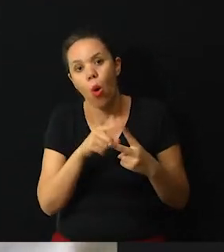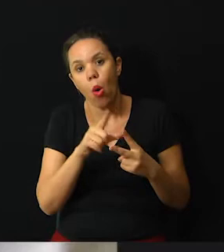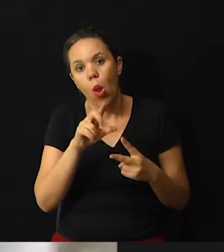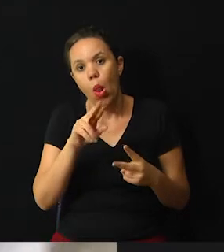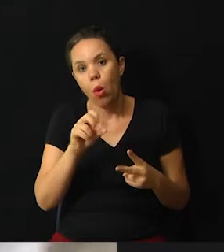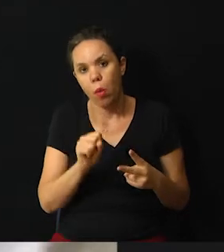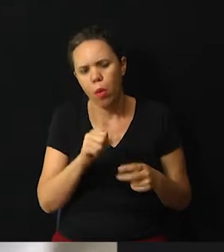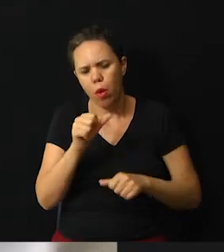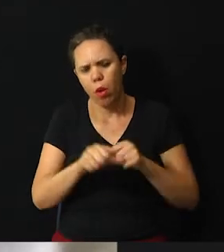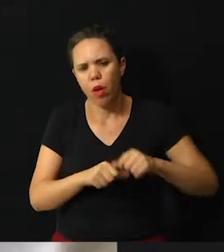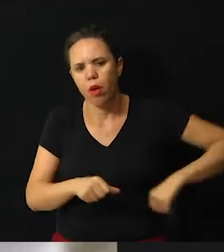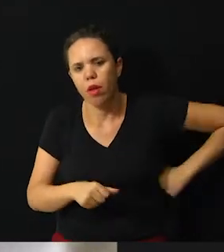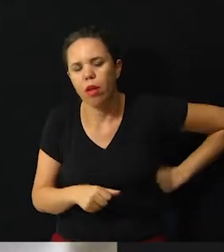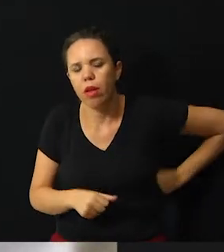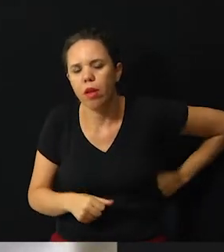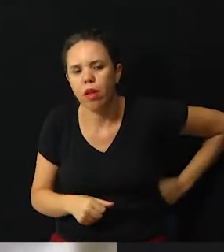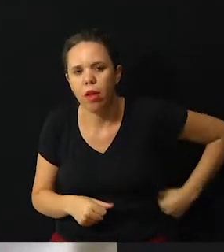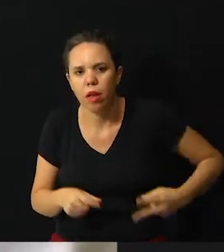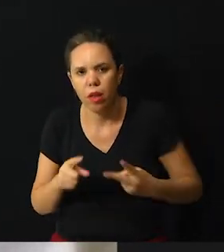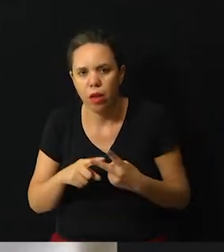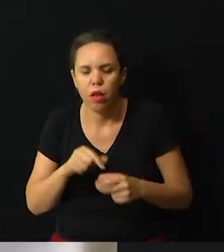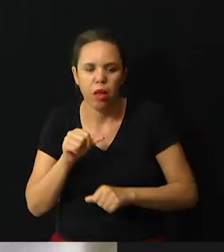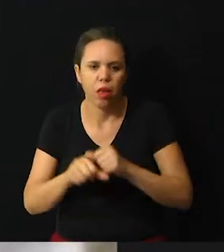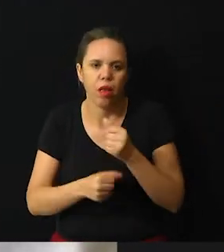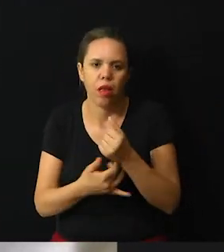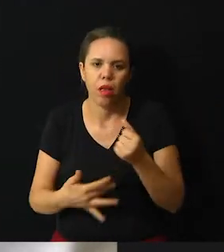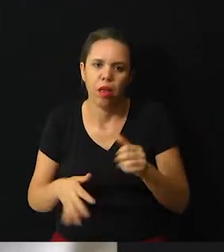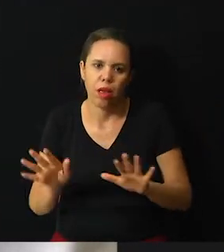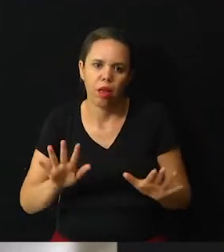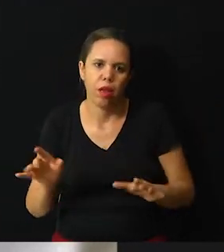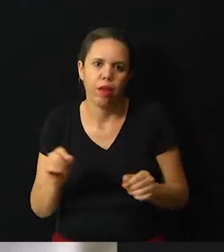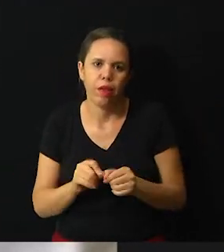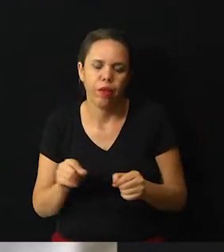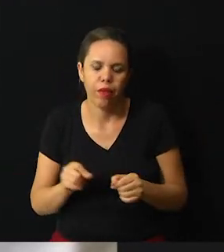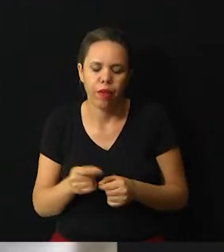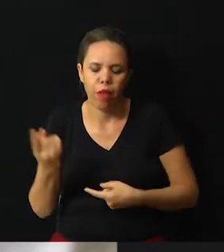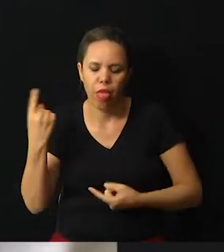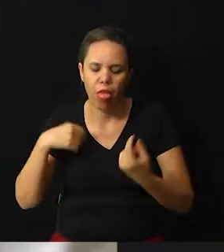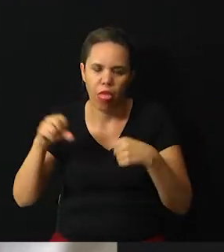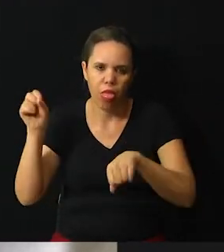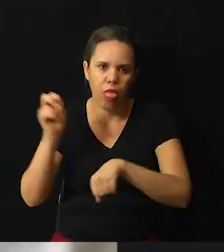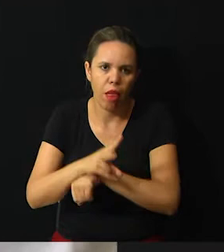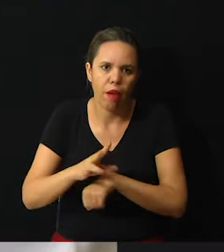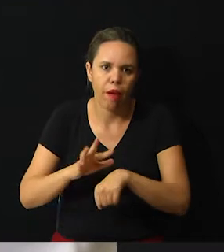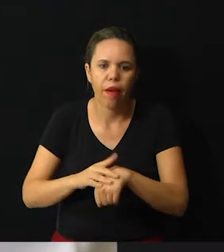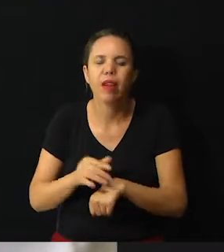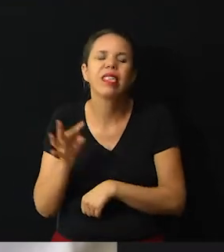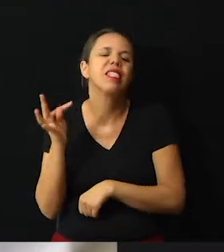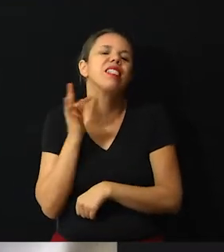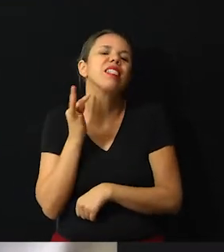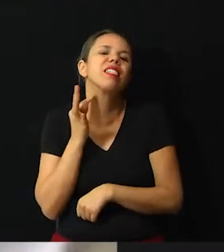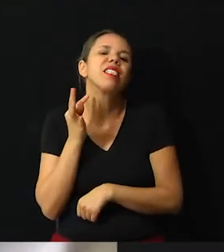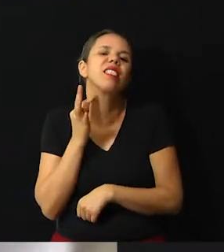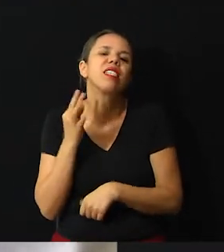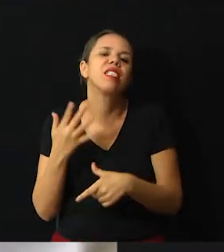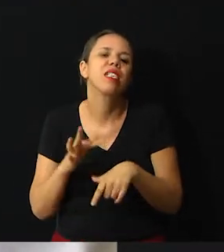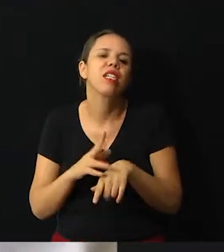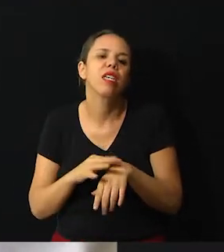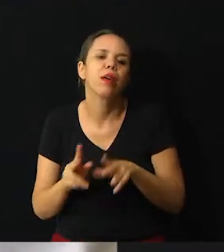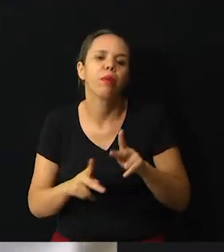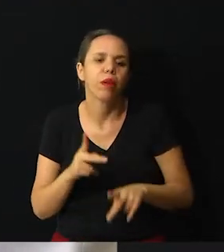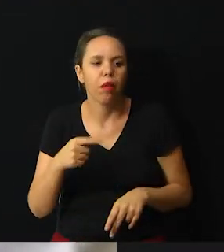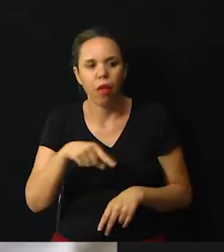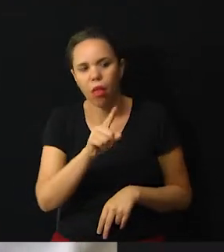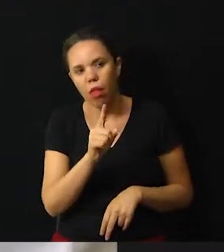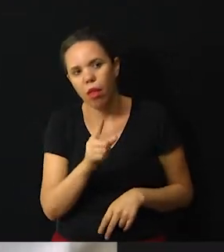alteram. Na fibromialgia, não. A gente faz sempre o exame de atividade inflamatória, fazemos o exame da tireoide também. Muitas vezes o paciente